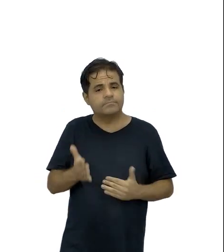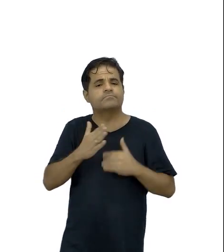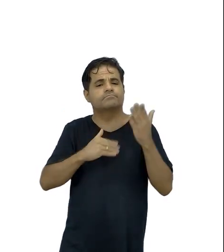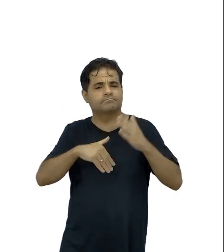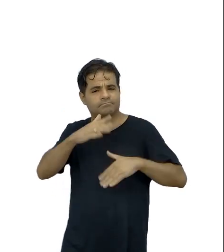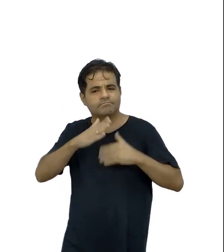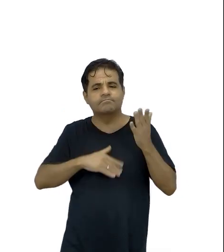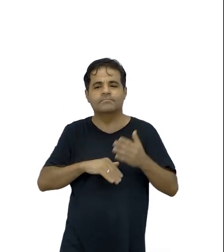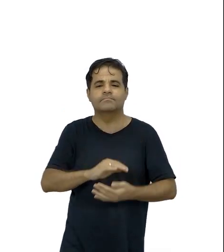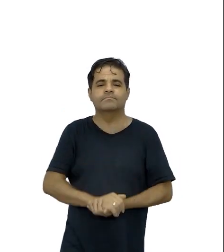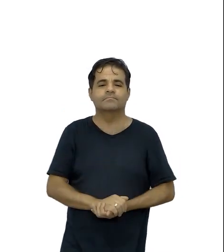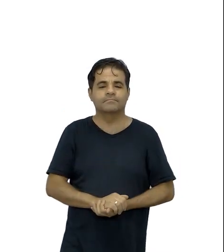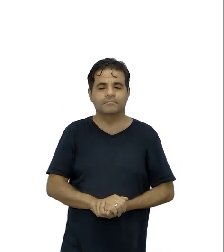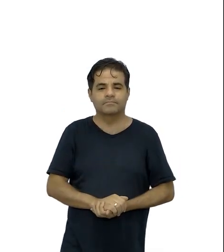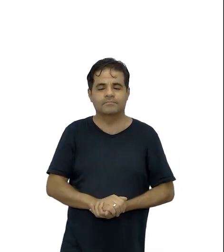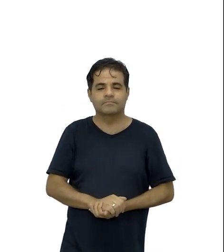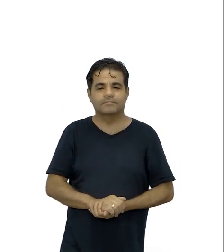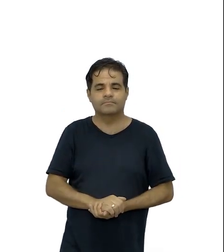ações.